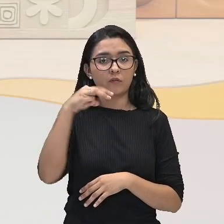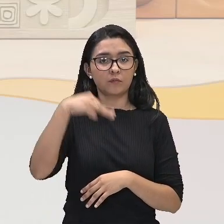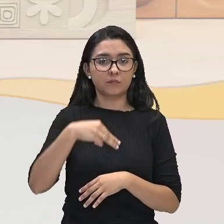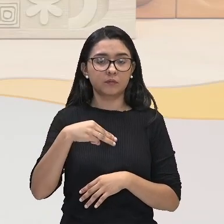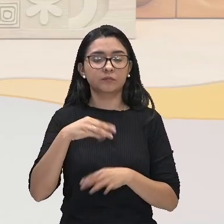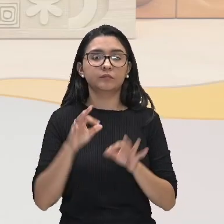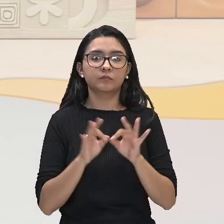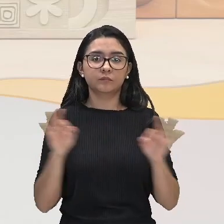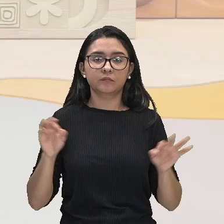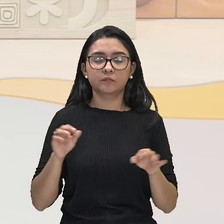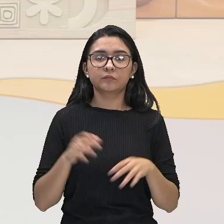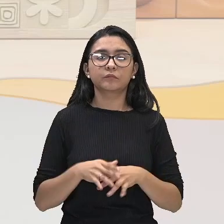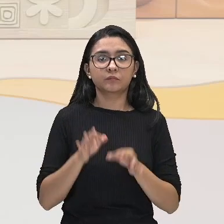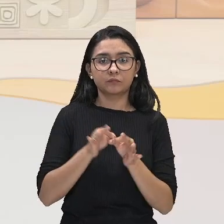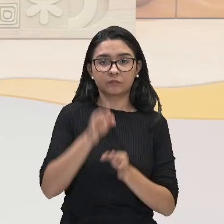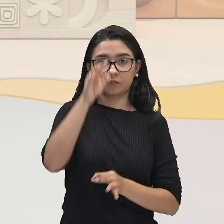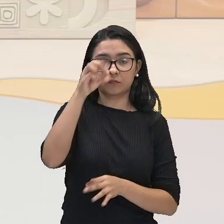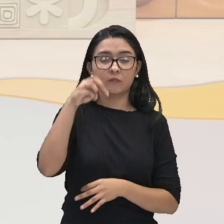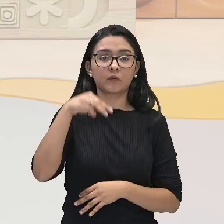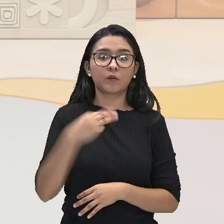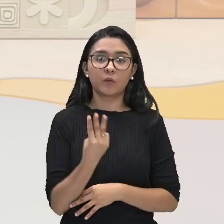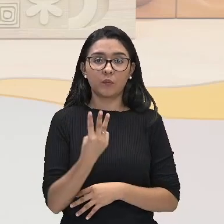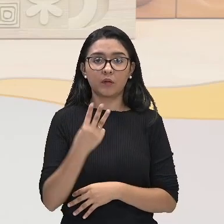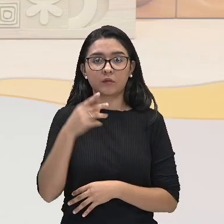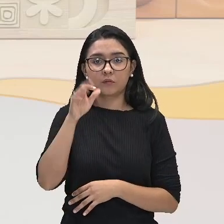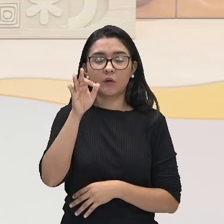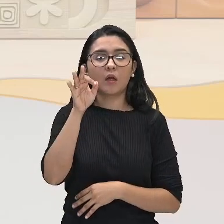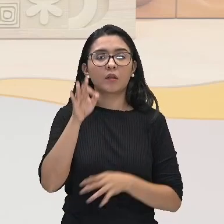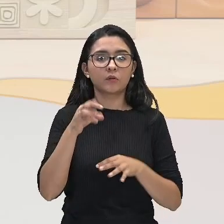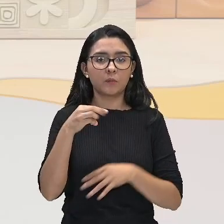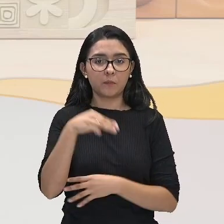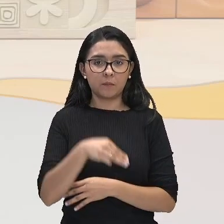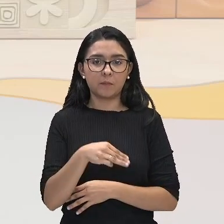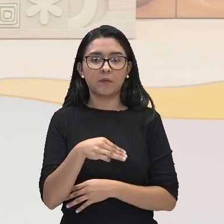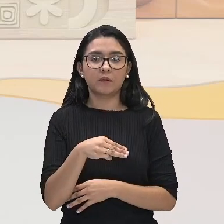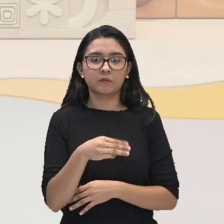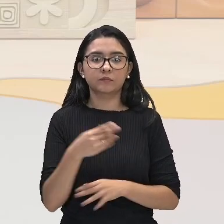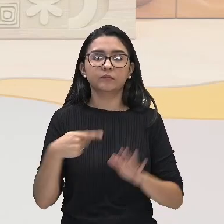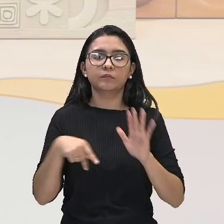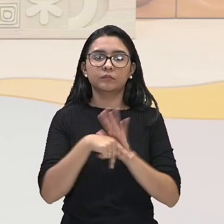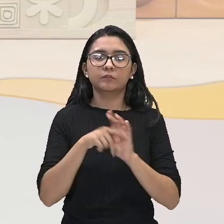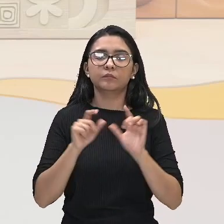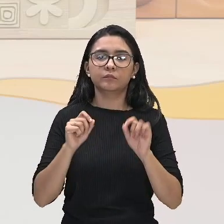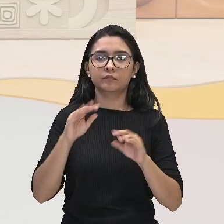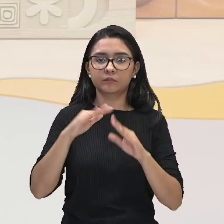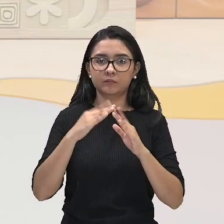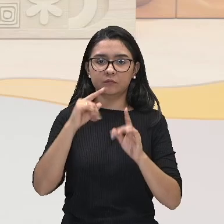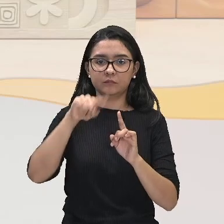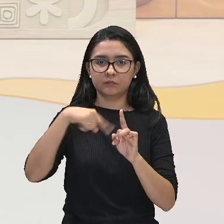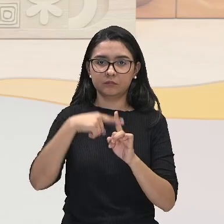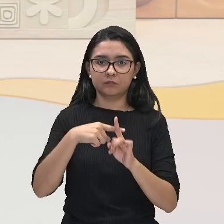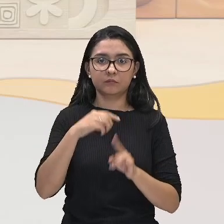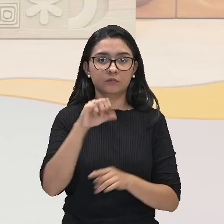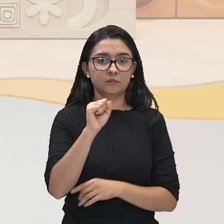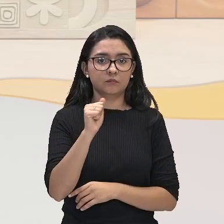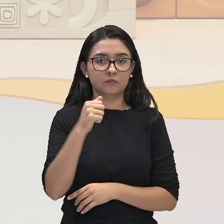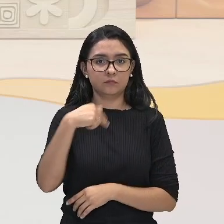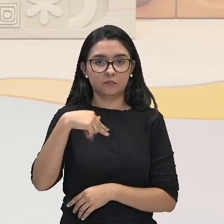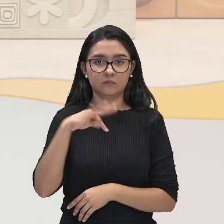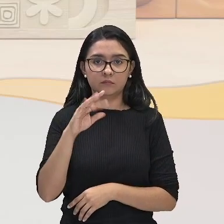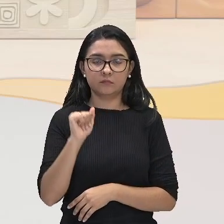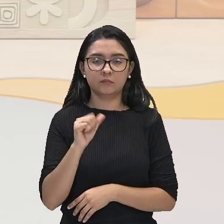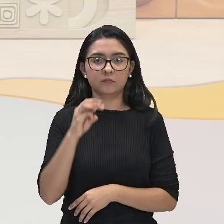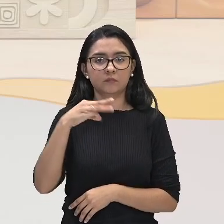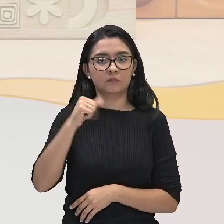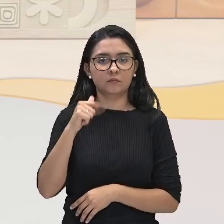por 4 metros de altura, numa parede do refeitório do convento de Santa Maria delle Grazie, em Milão.